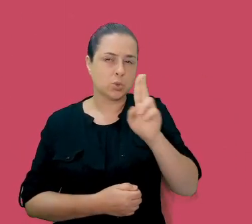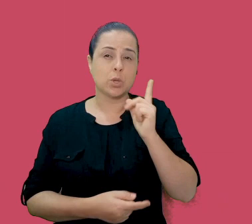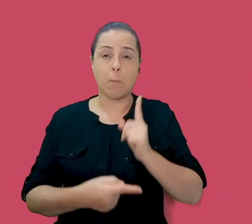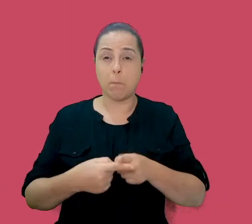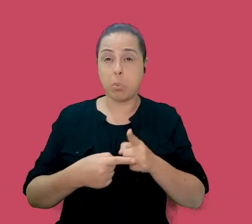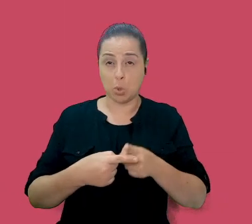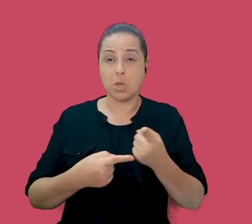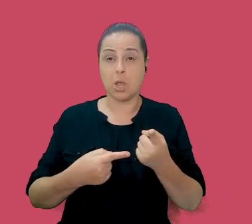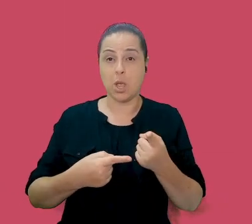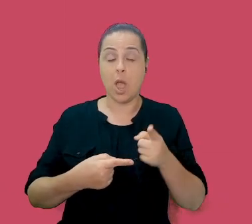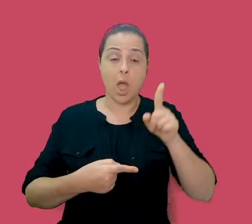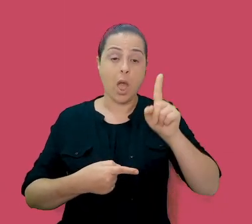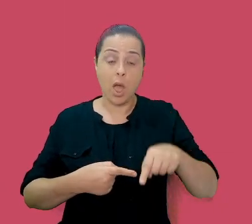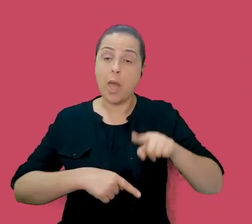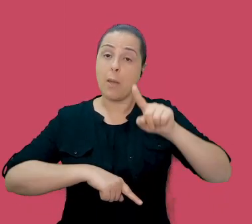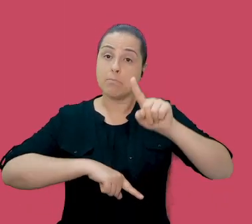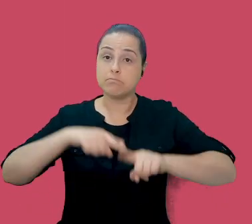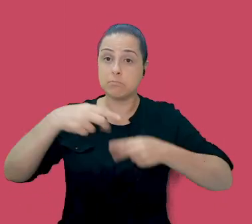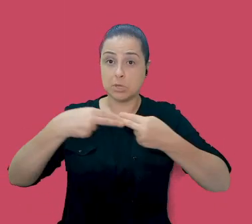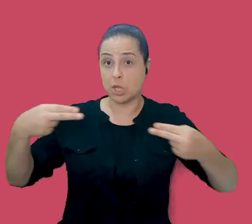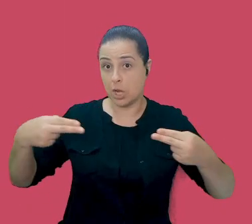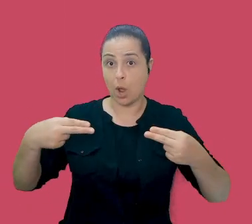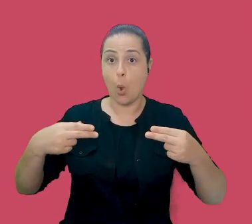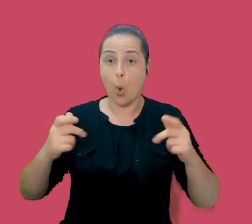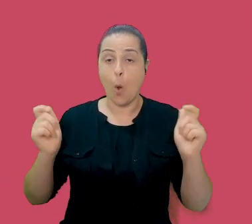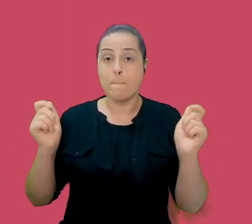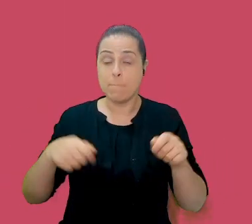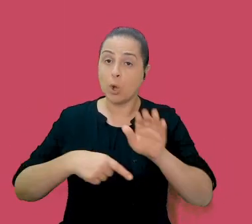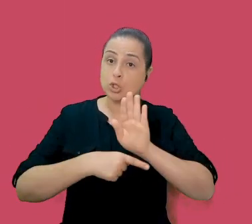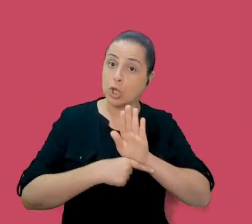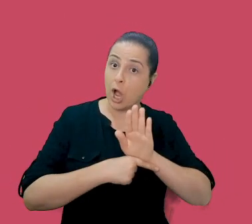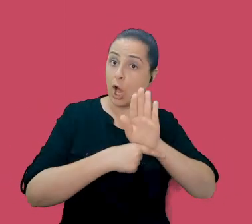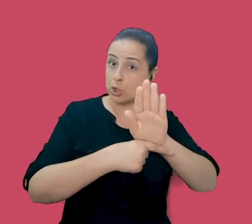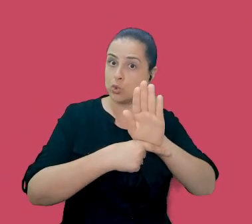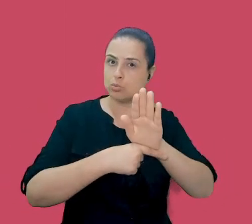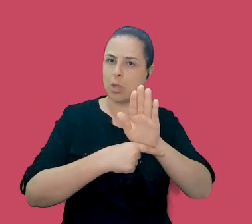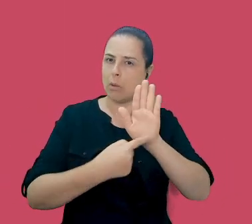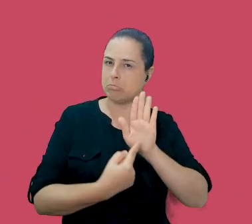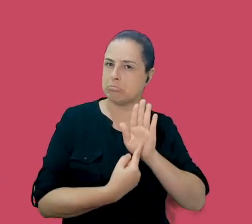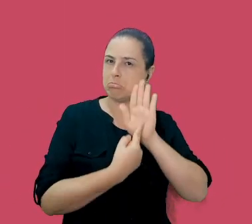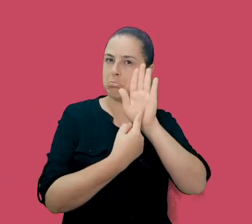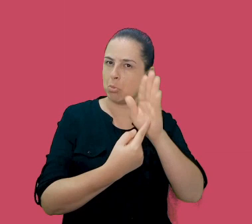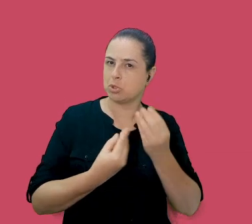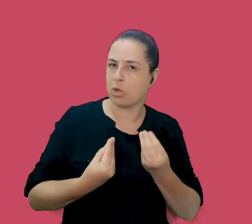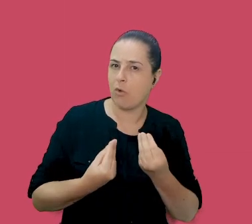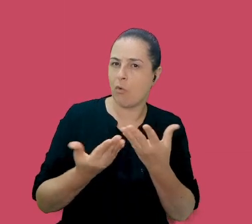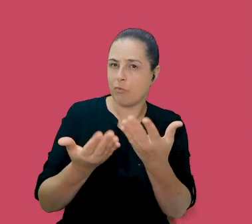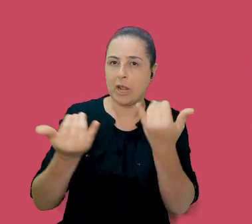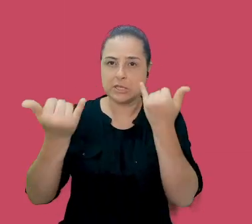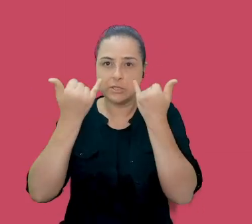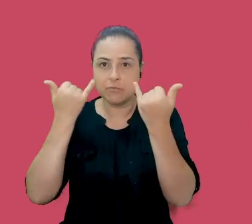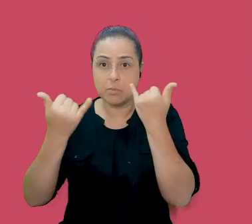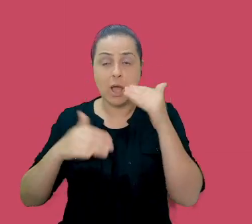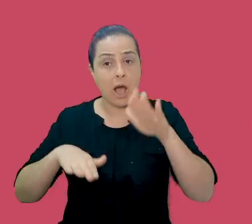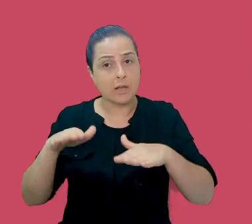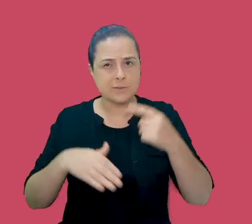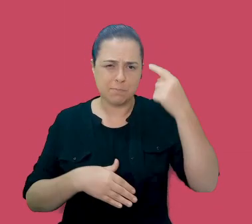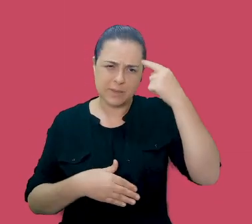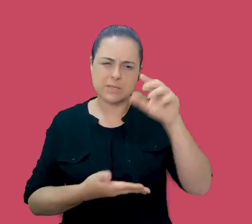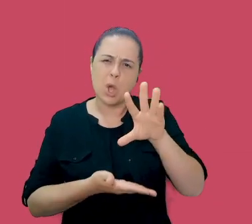te dar, e pode ajudar, e pode facilitar, né? E não só de copiar e fazer textos, coisas que eu acho até